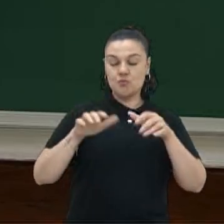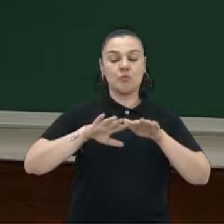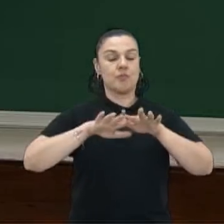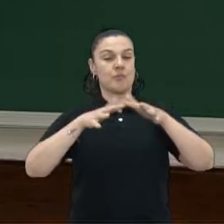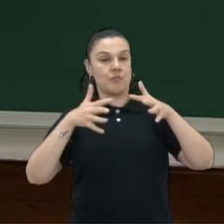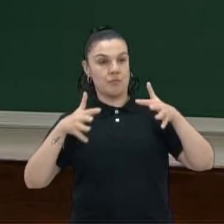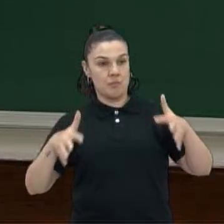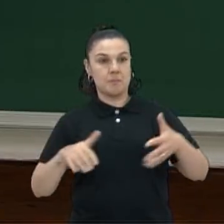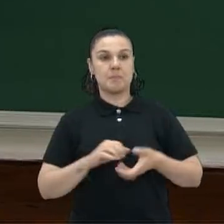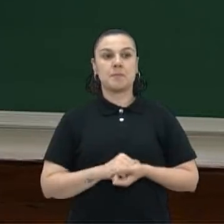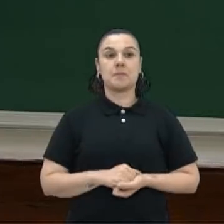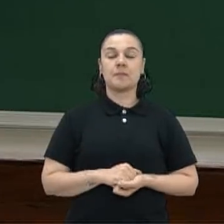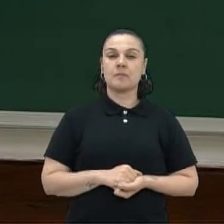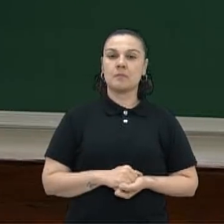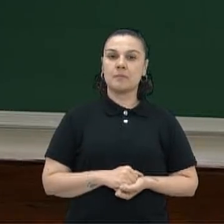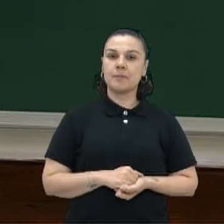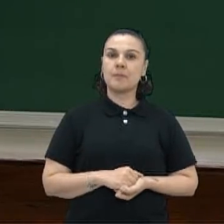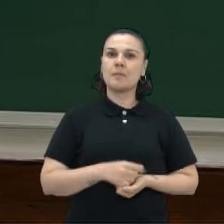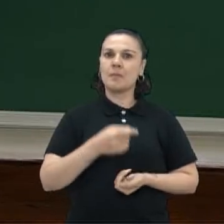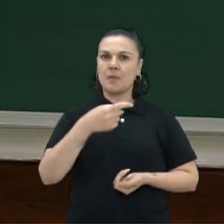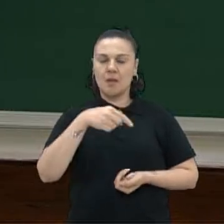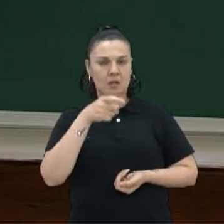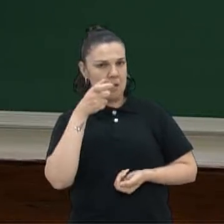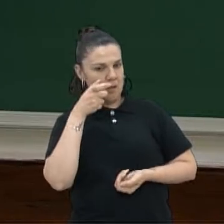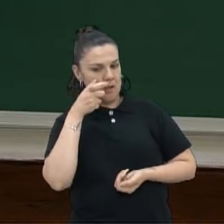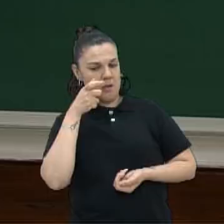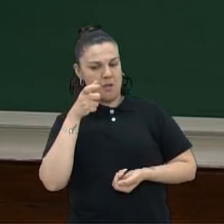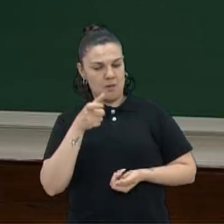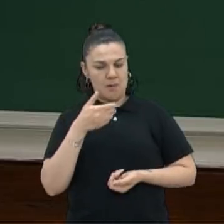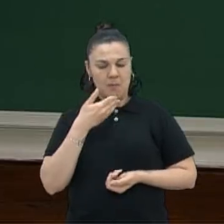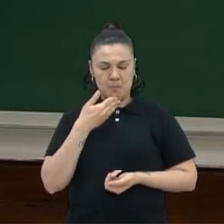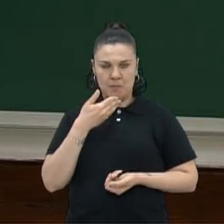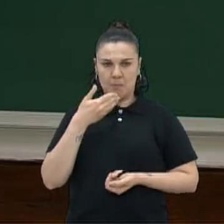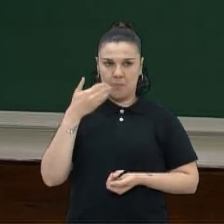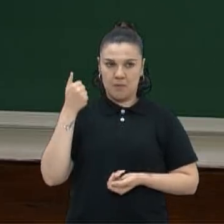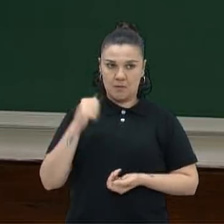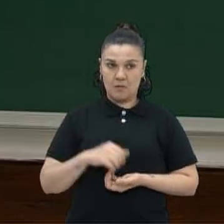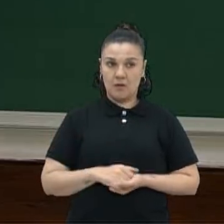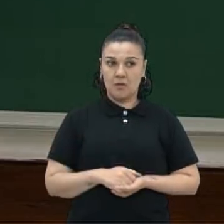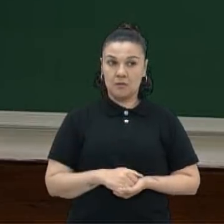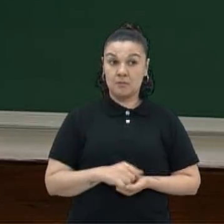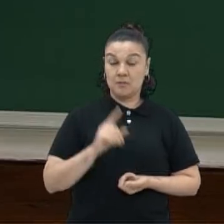e oceanos. Vamos observar um pouquinho mais a imagem?